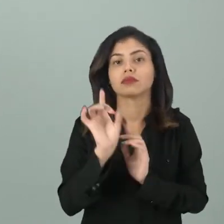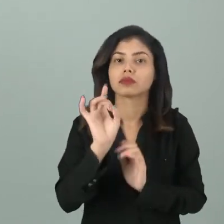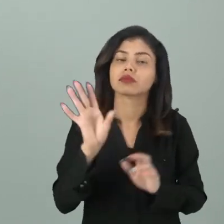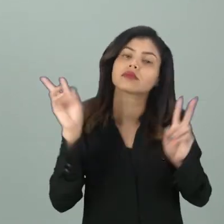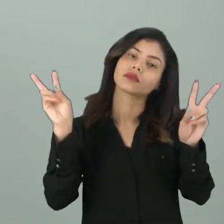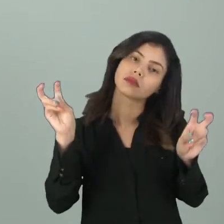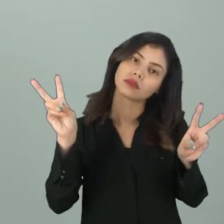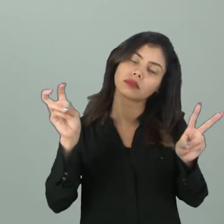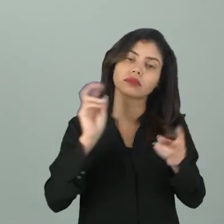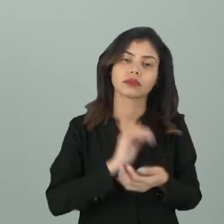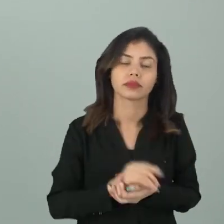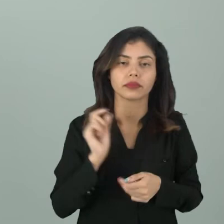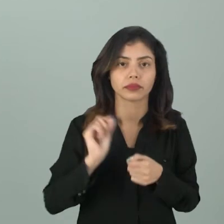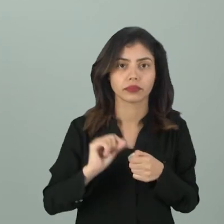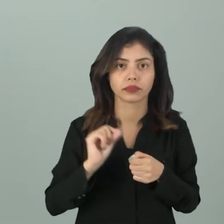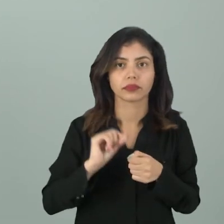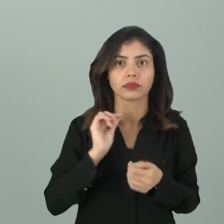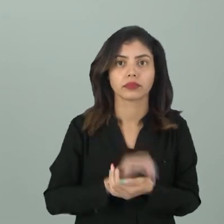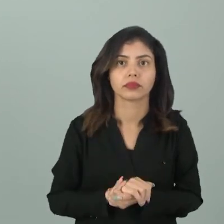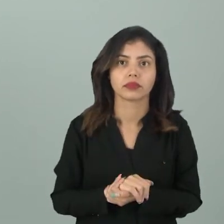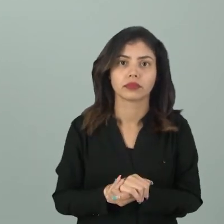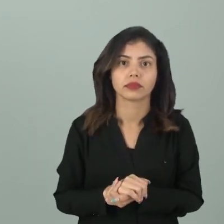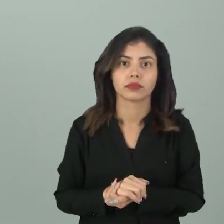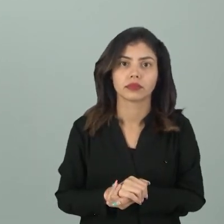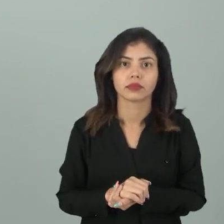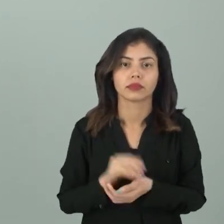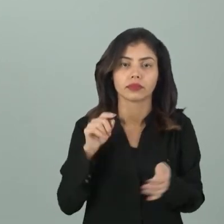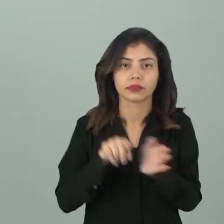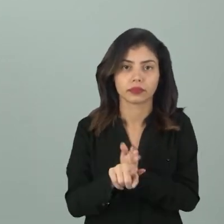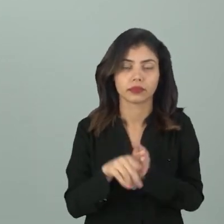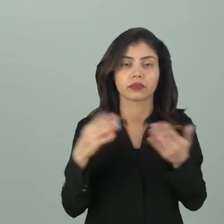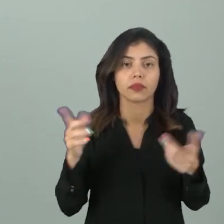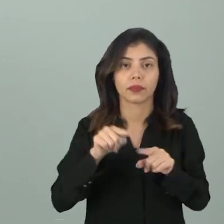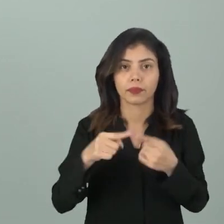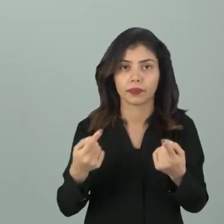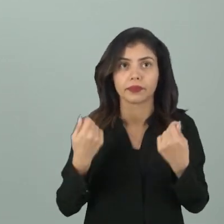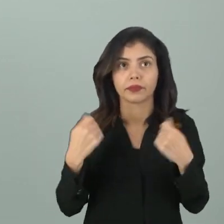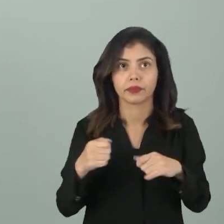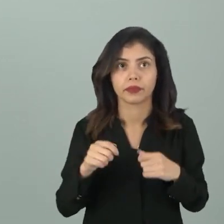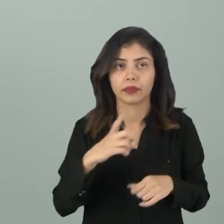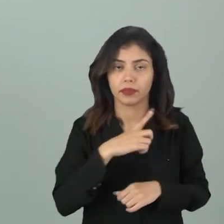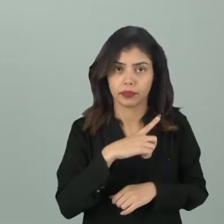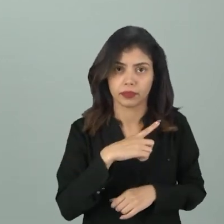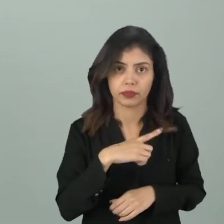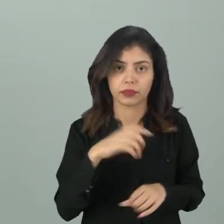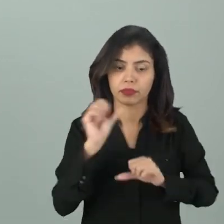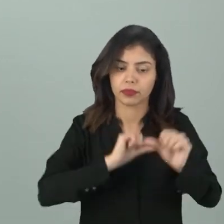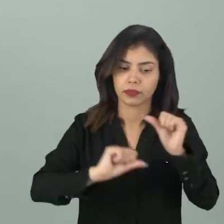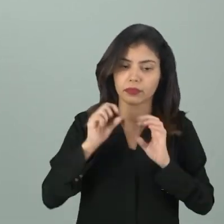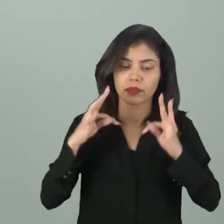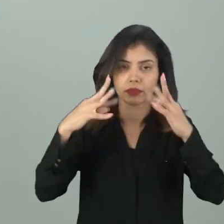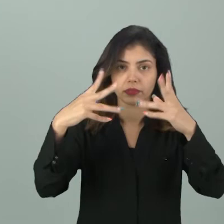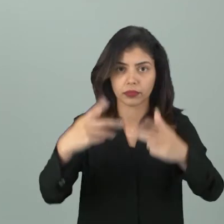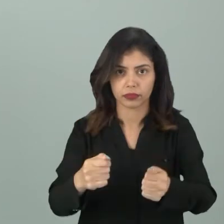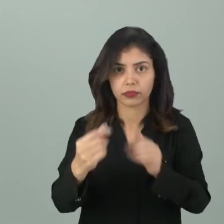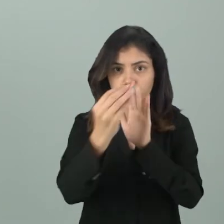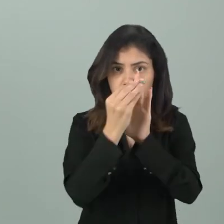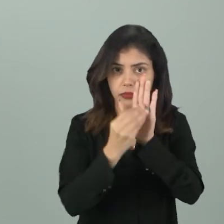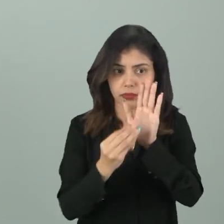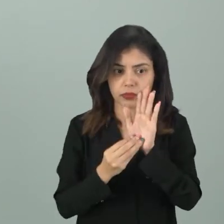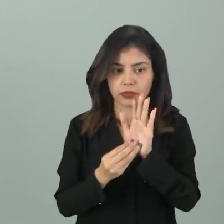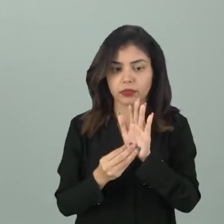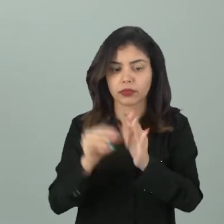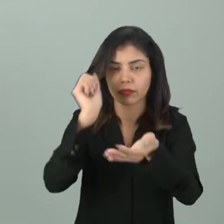tema, não é só fazer o questionário, mas é necessário que você transforme todos esses dados